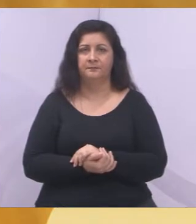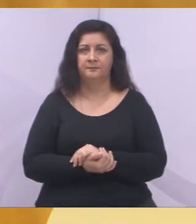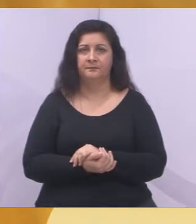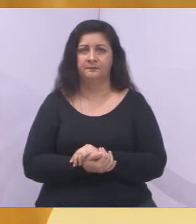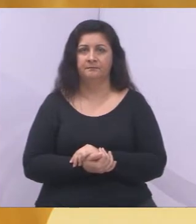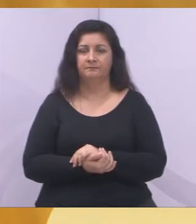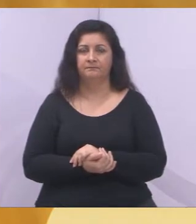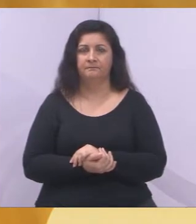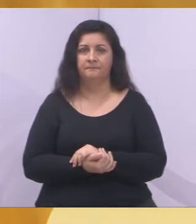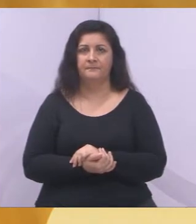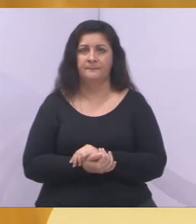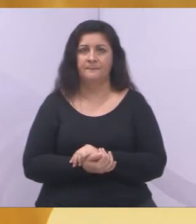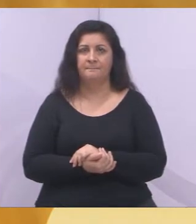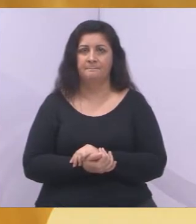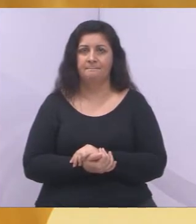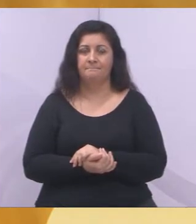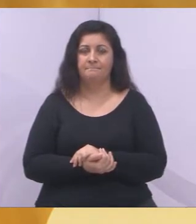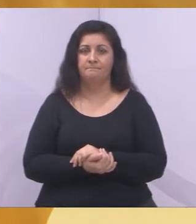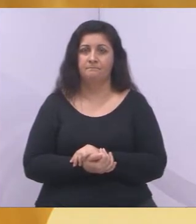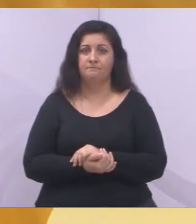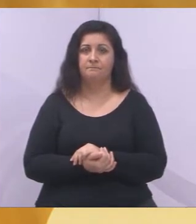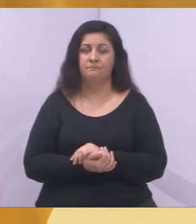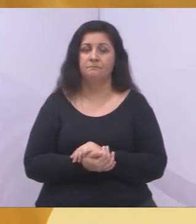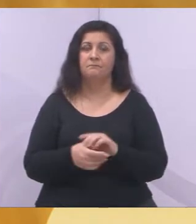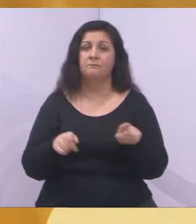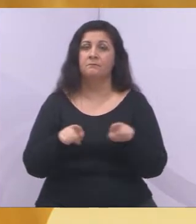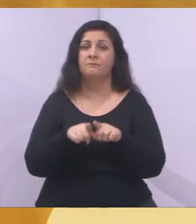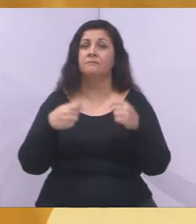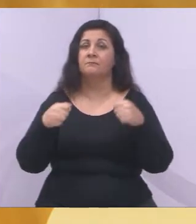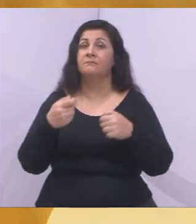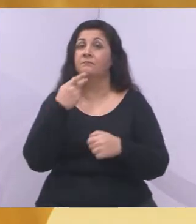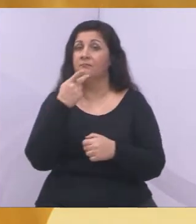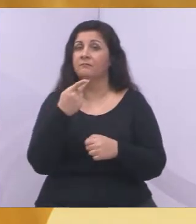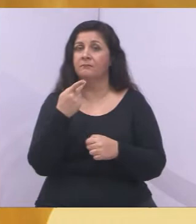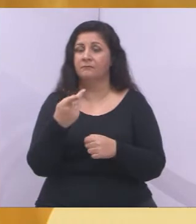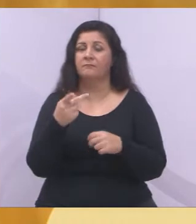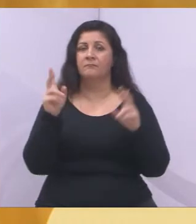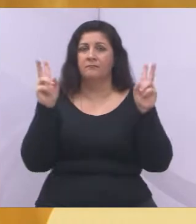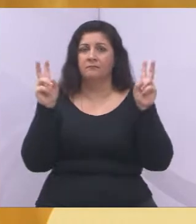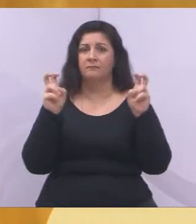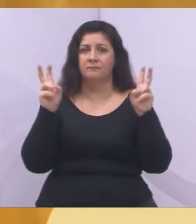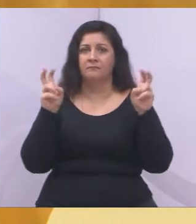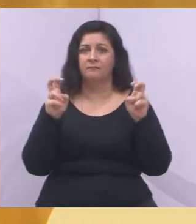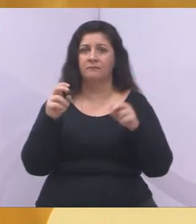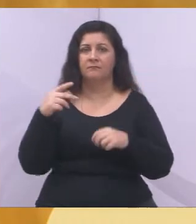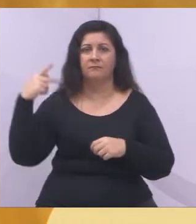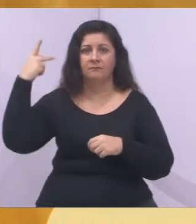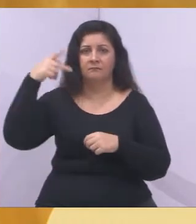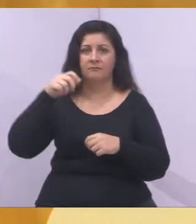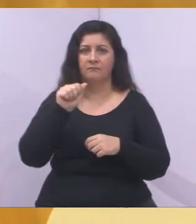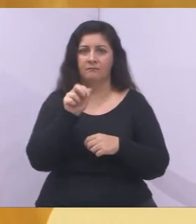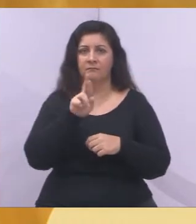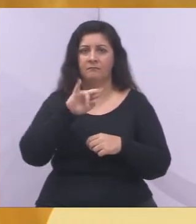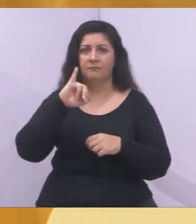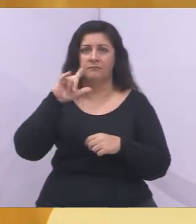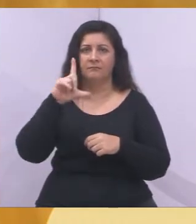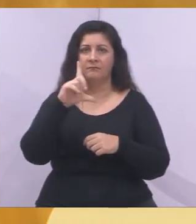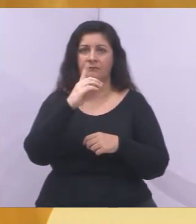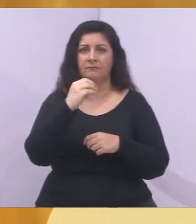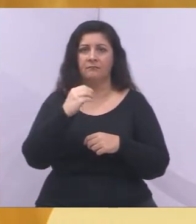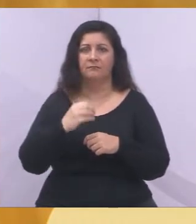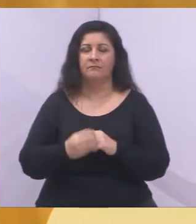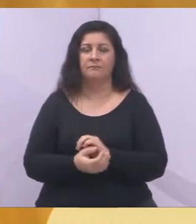Eu não poderia também deixar de falar alguma coisa com relação ao vereador Arildo, que me antecedeu